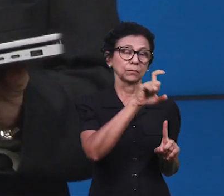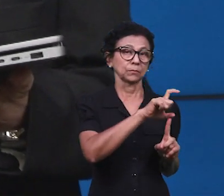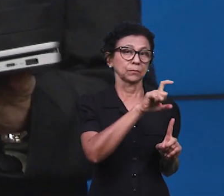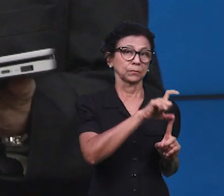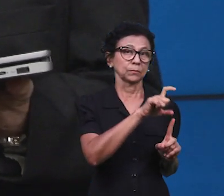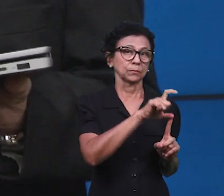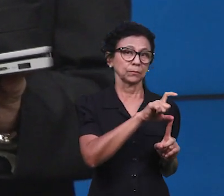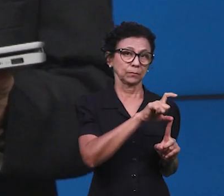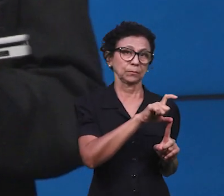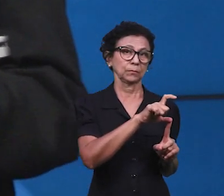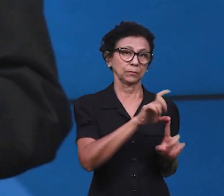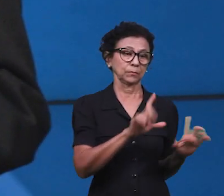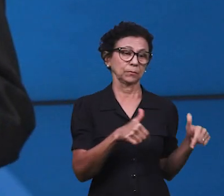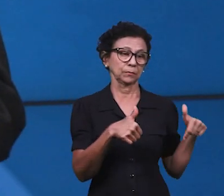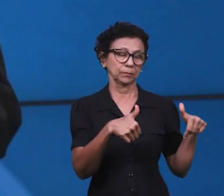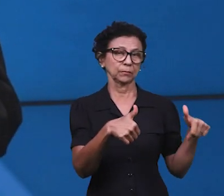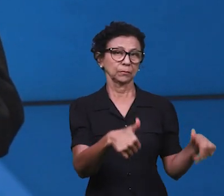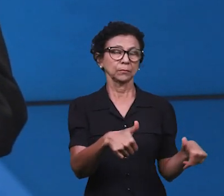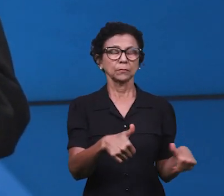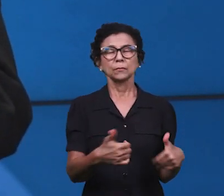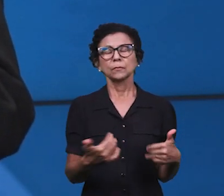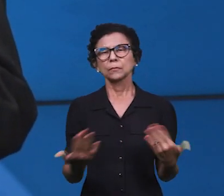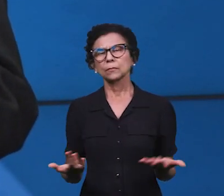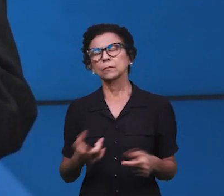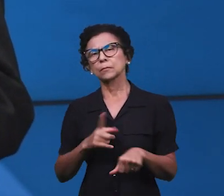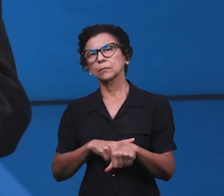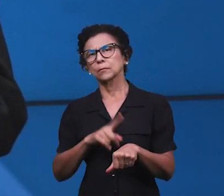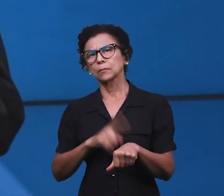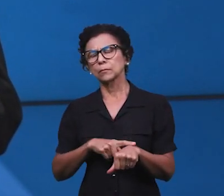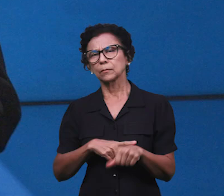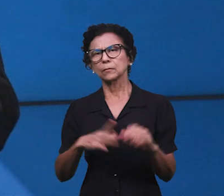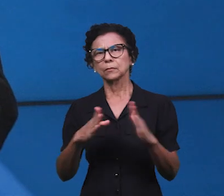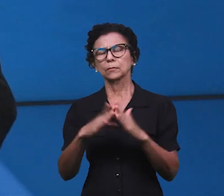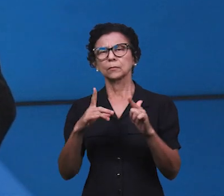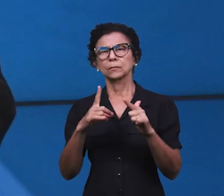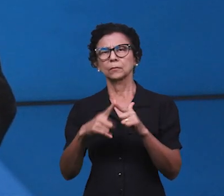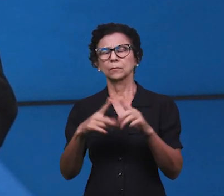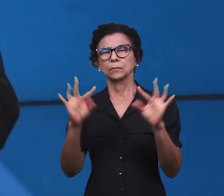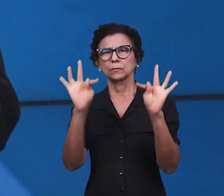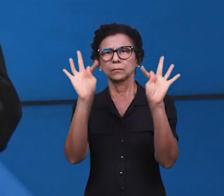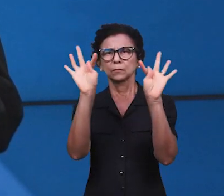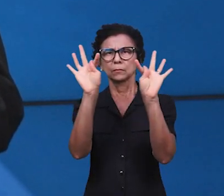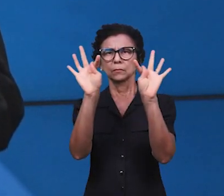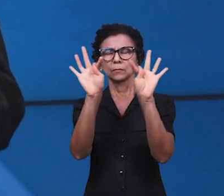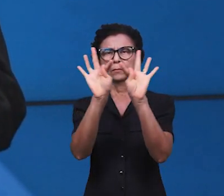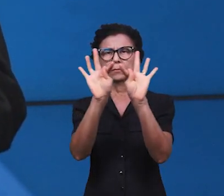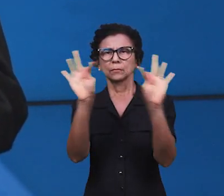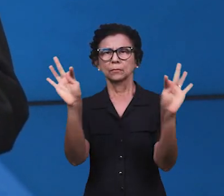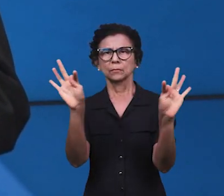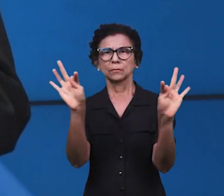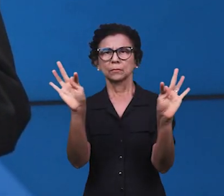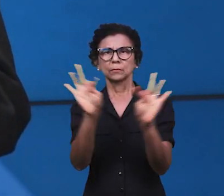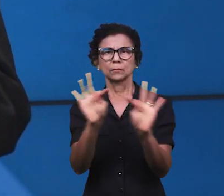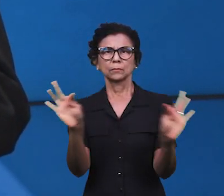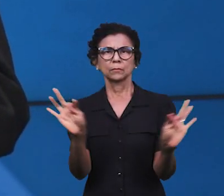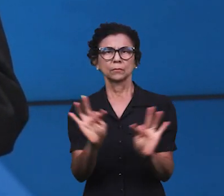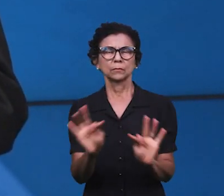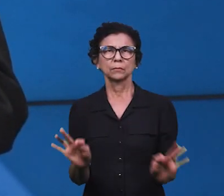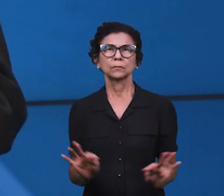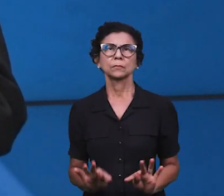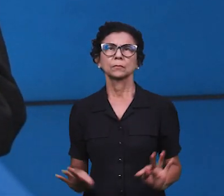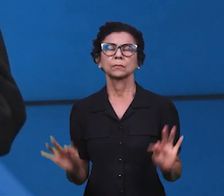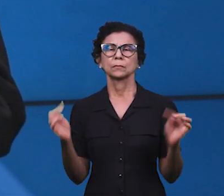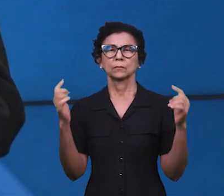isso é que aquele momento ali da igreja de Tiatira, a igreja, esse período foi chamado de